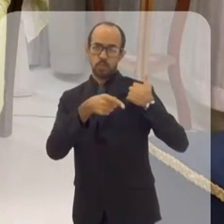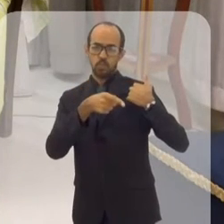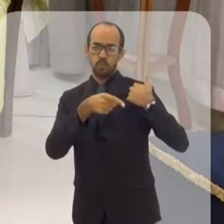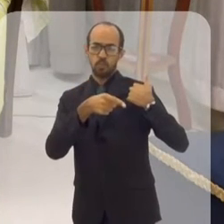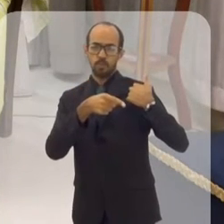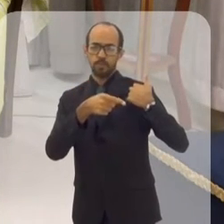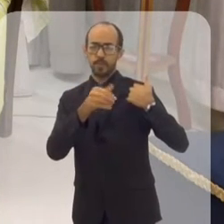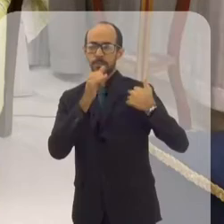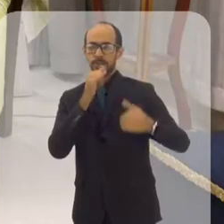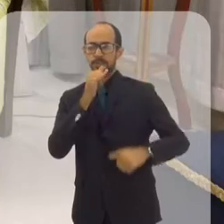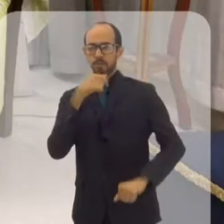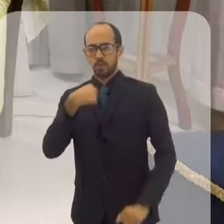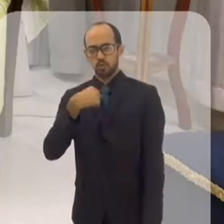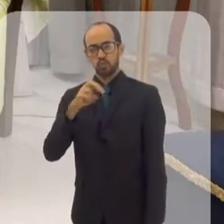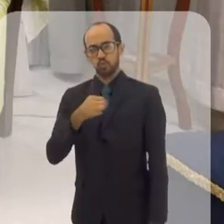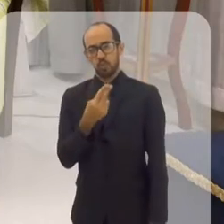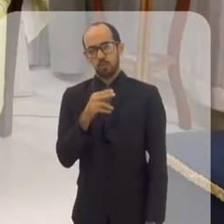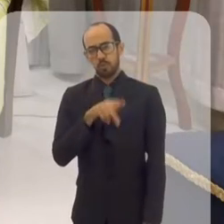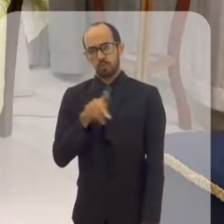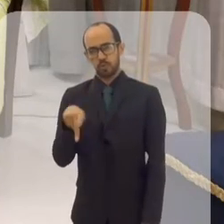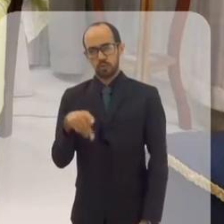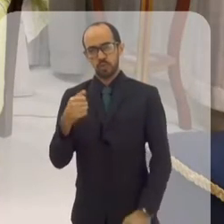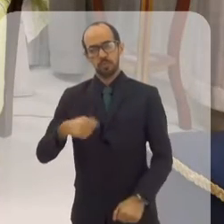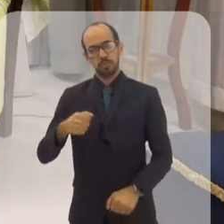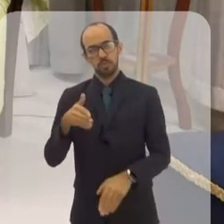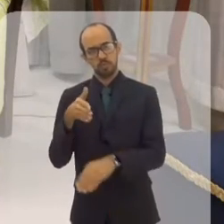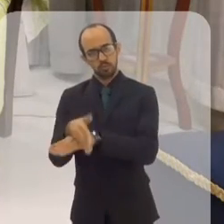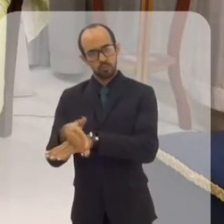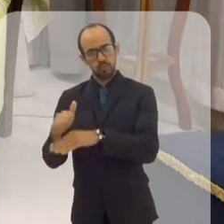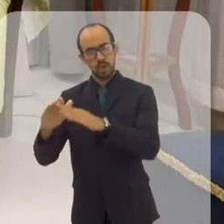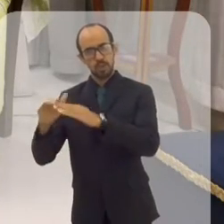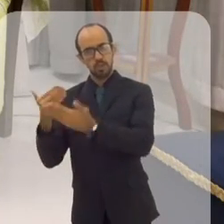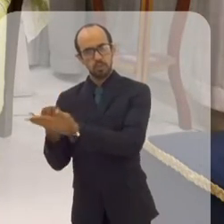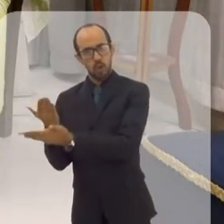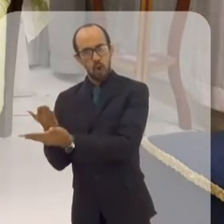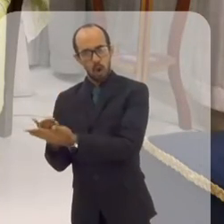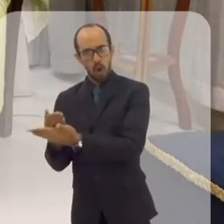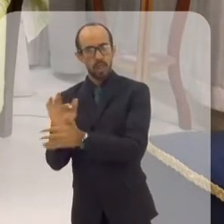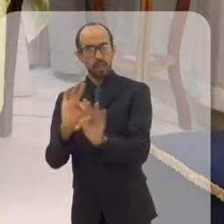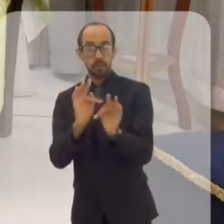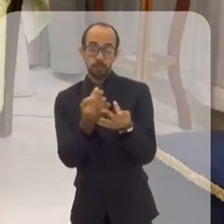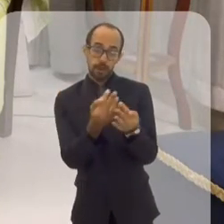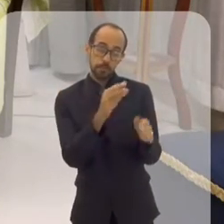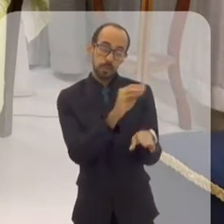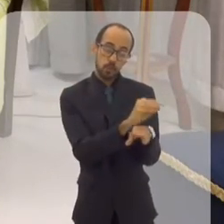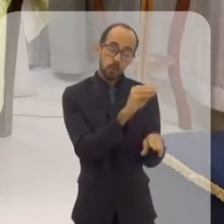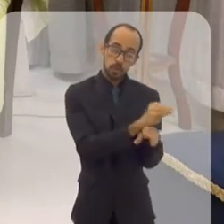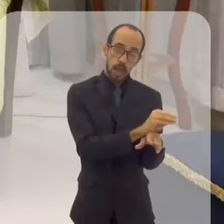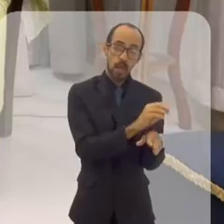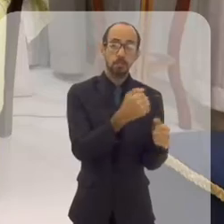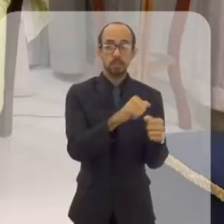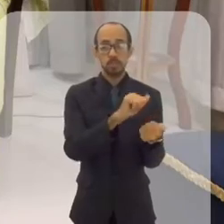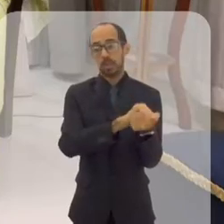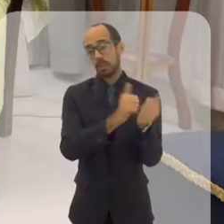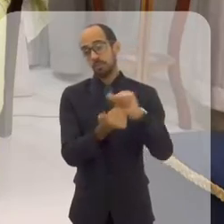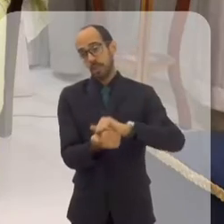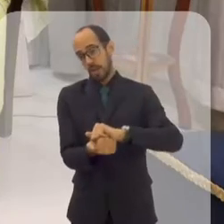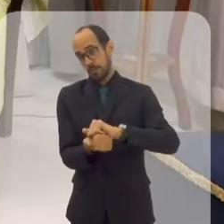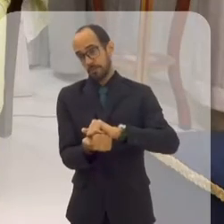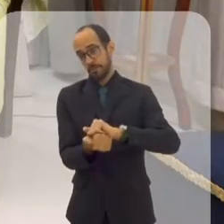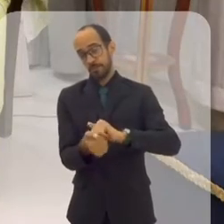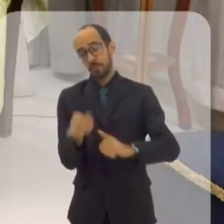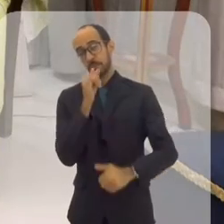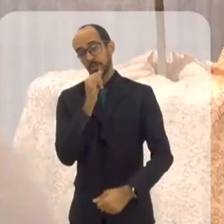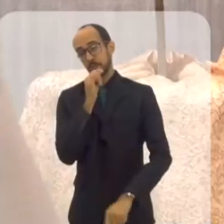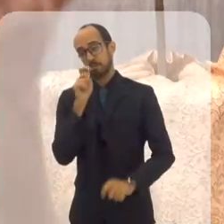precisa atender então por exemplo eu sou professora Então tem que estar na escola eu tenho que estar com os alunos eu tenho família tem que cuidar Então você vai dar tando